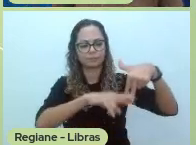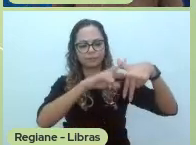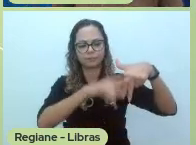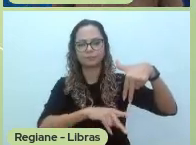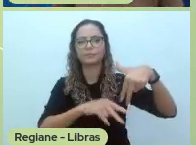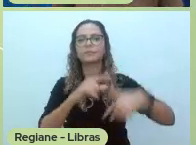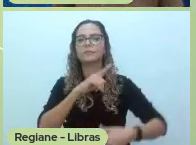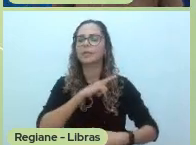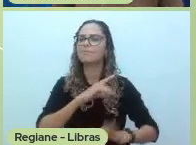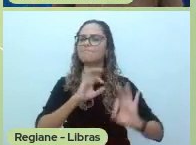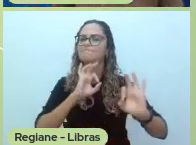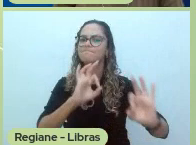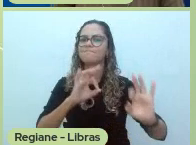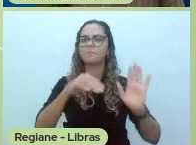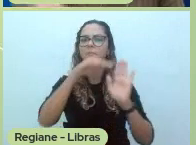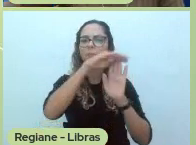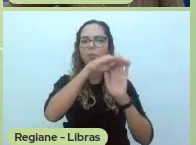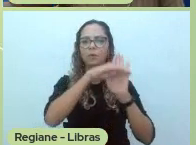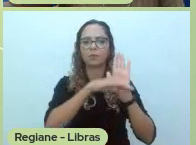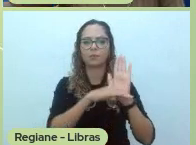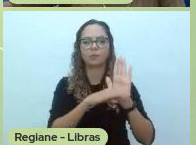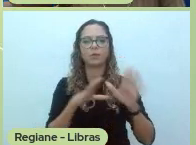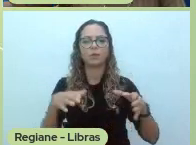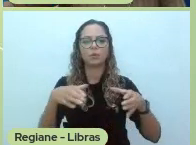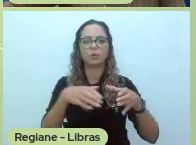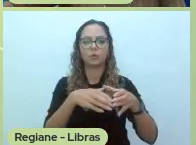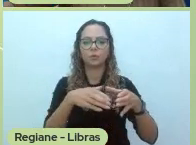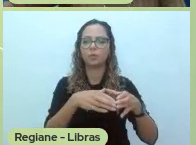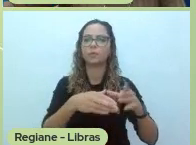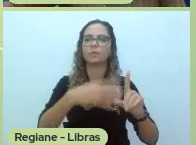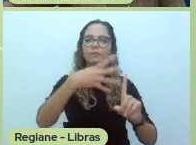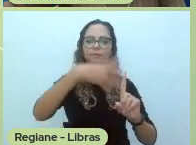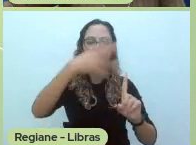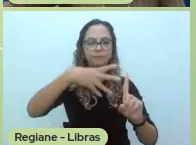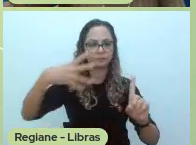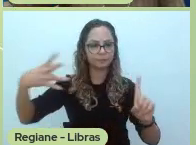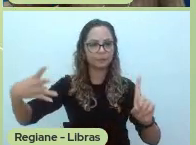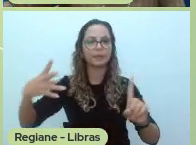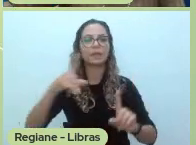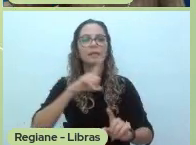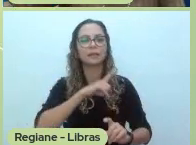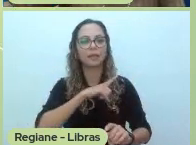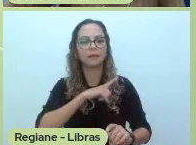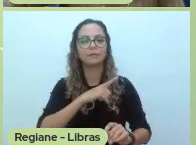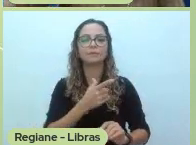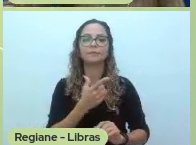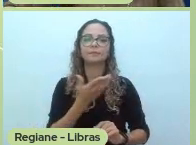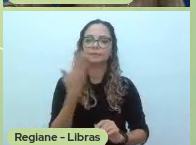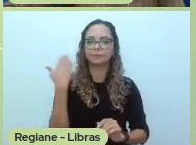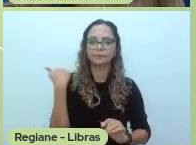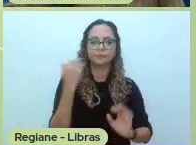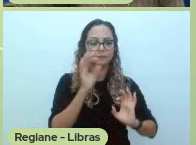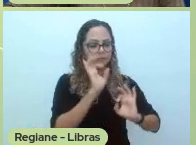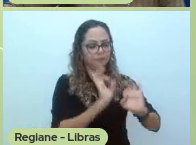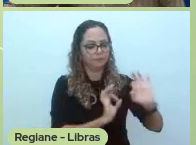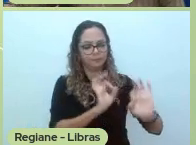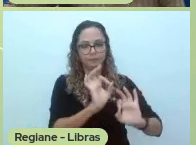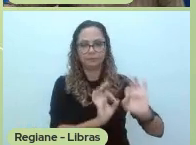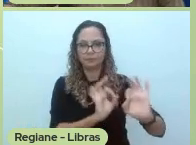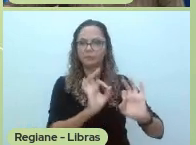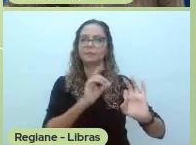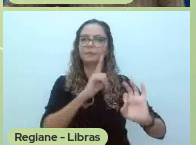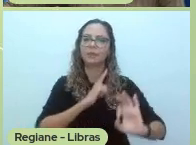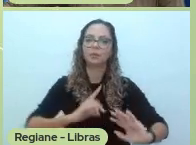programa para o grupo LGBTQIA+. Teve um projeto envolvendo uma casa de apoio